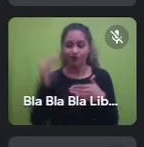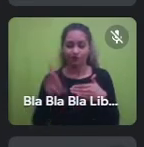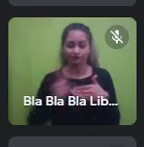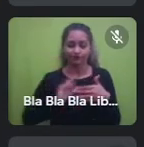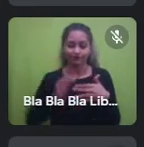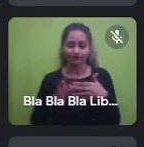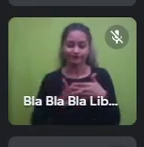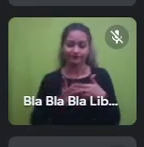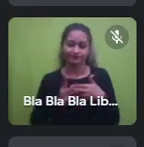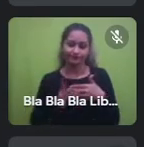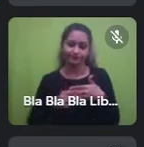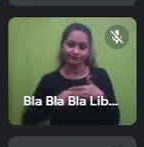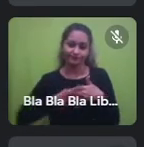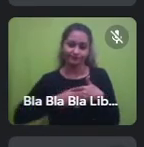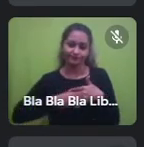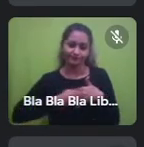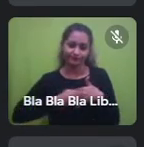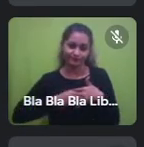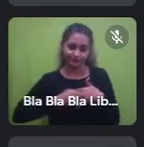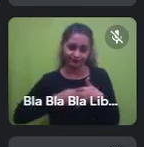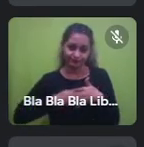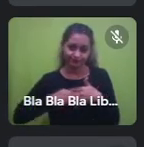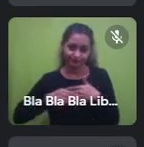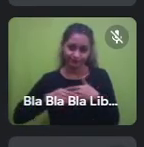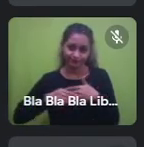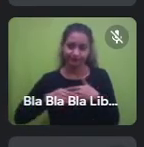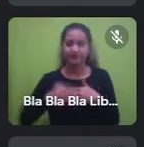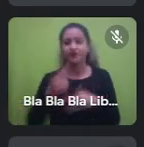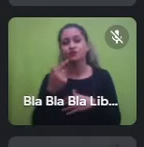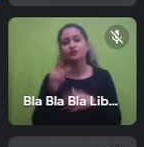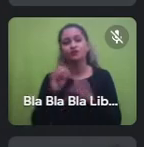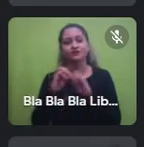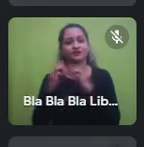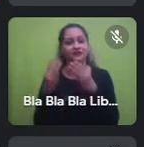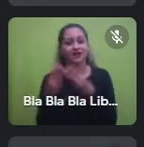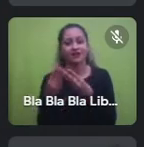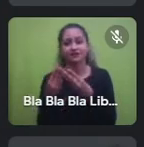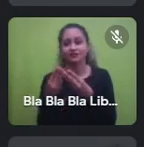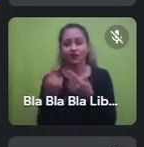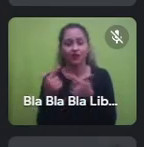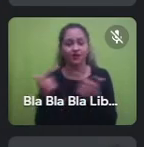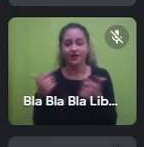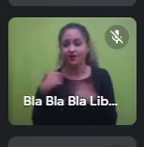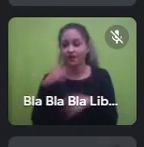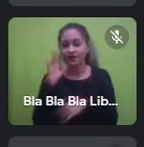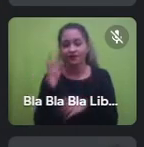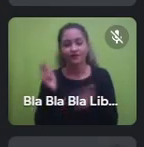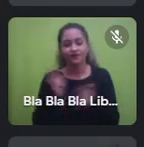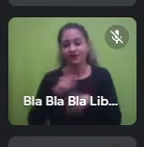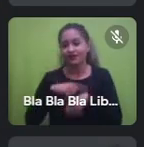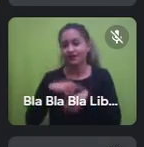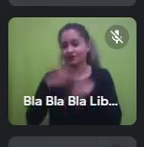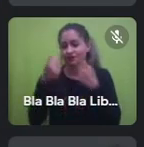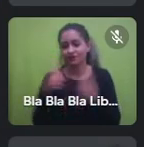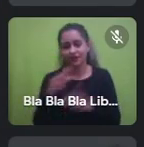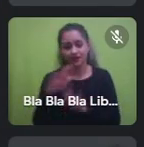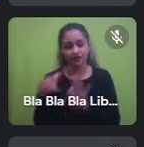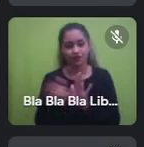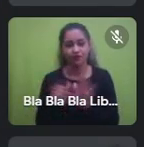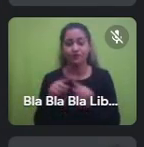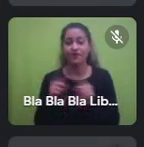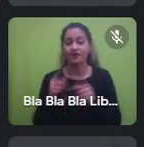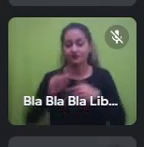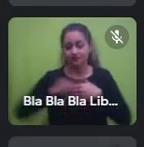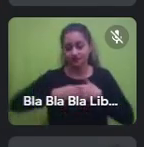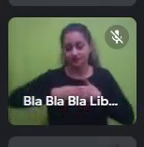Quando a gente analisa guelras, que nós vamos, nos próximos slides, eu não tenho, tá, pessoal? Não ia dar tempo de falar tudo, mas as brânquias